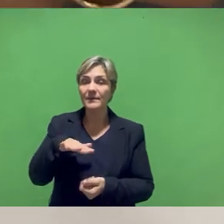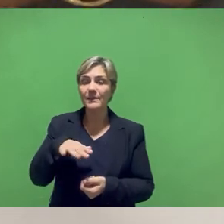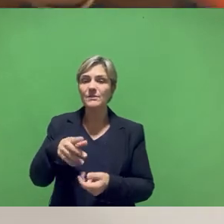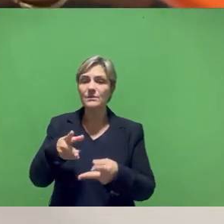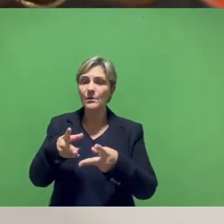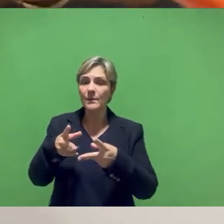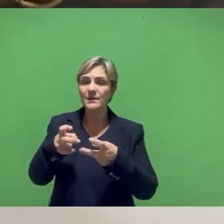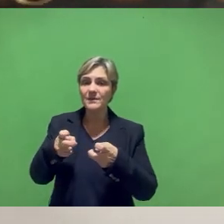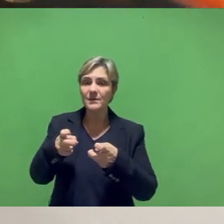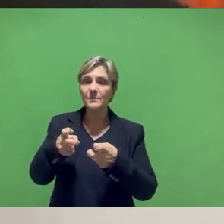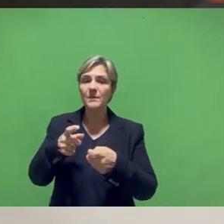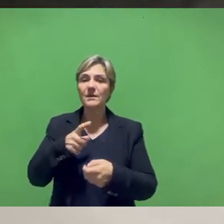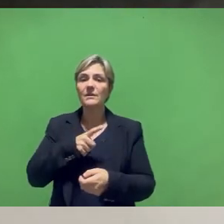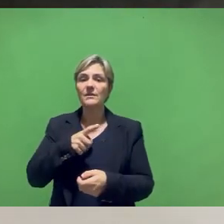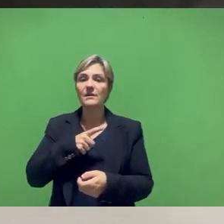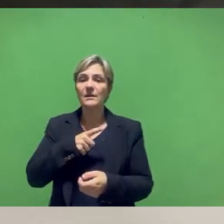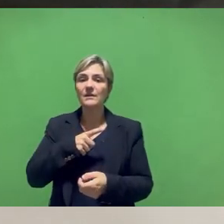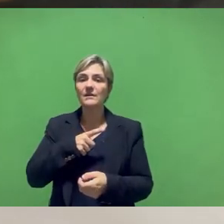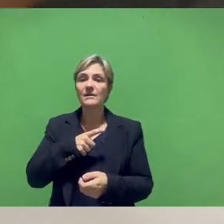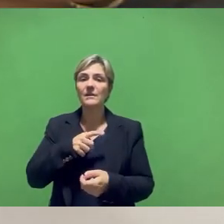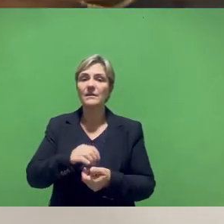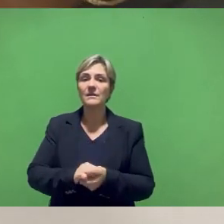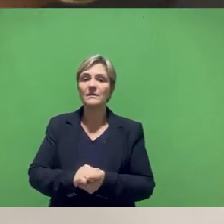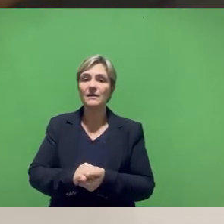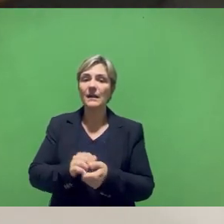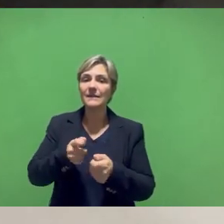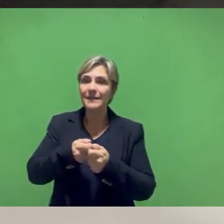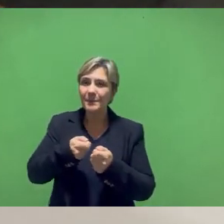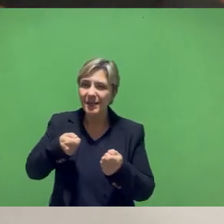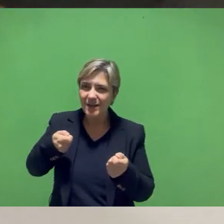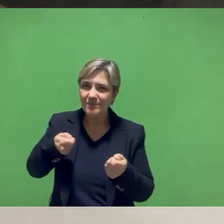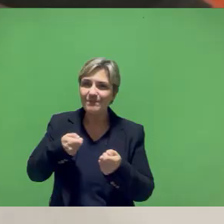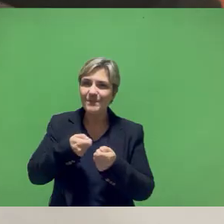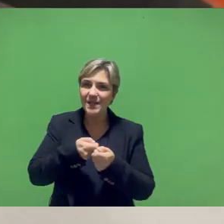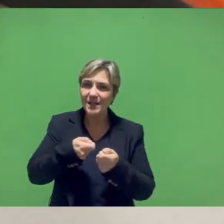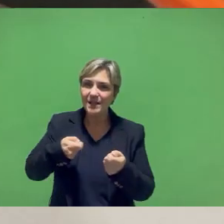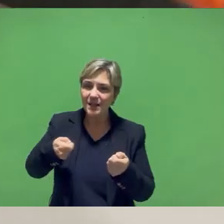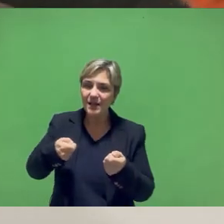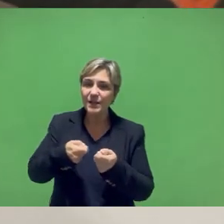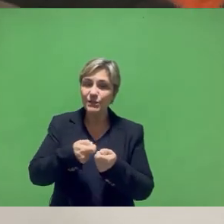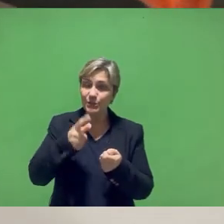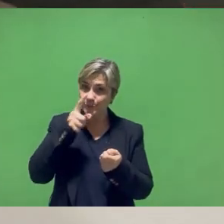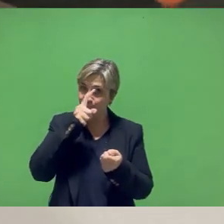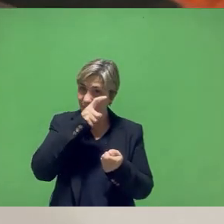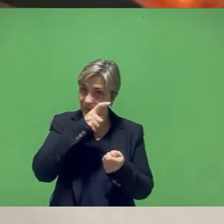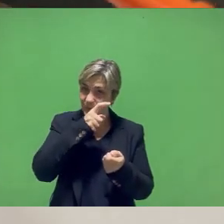vocês estão percebendo que ela tá meio, eu tô tendo uma certa resistência aqui, ela é meio difícil de